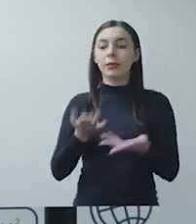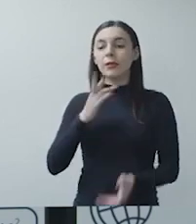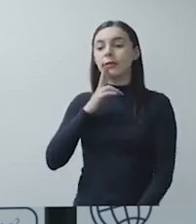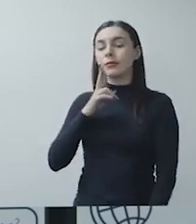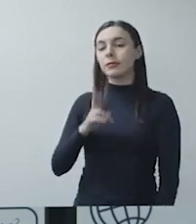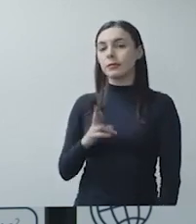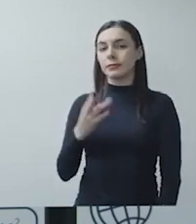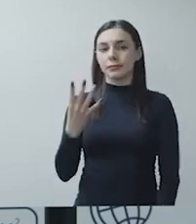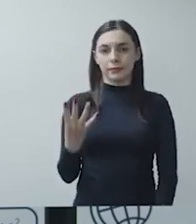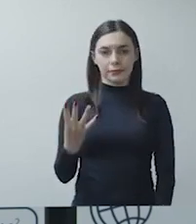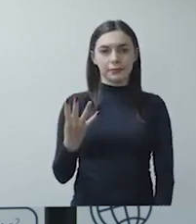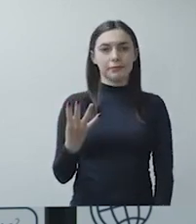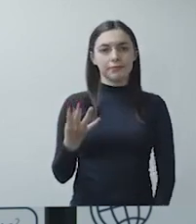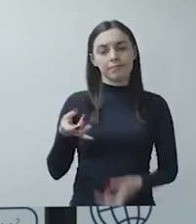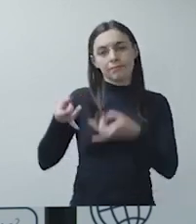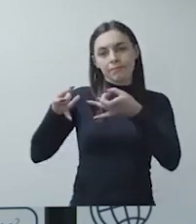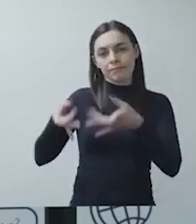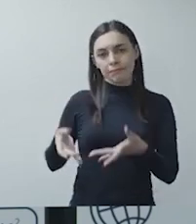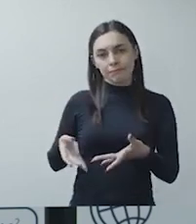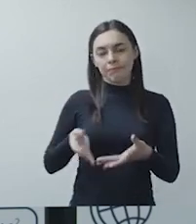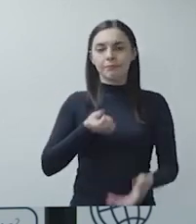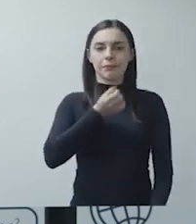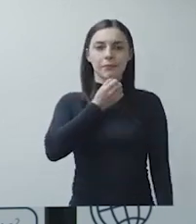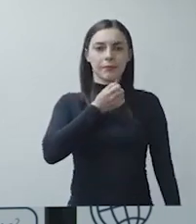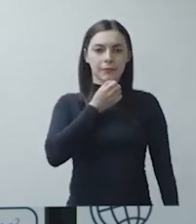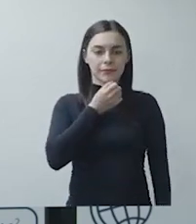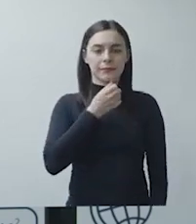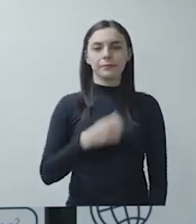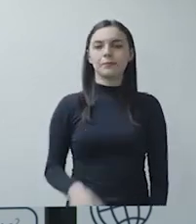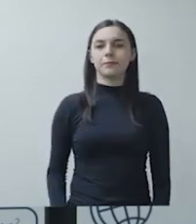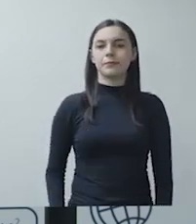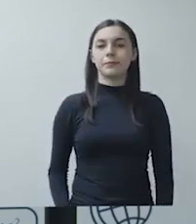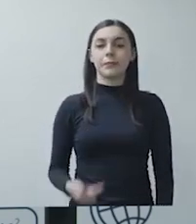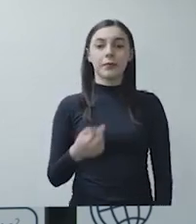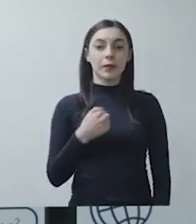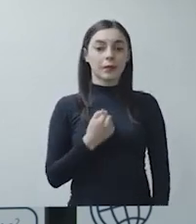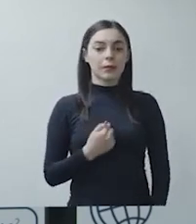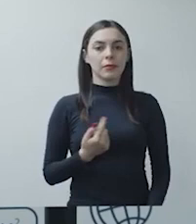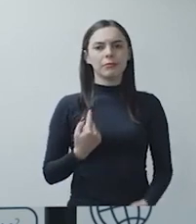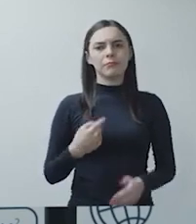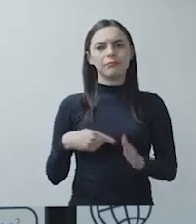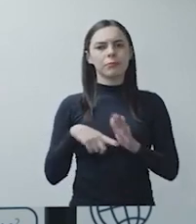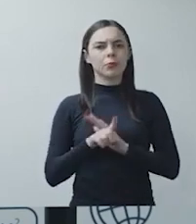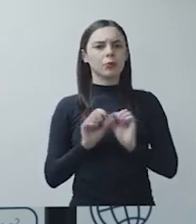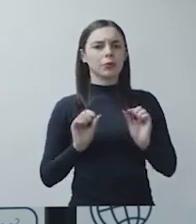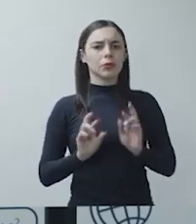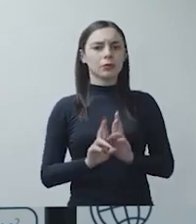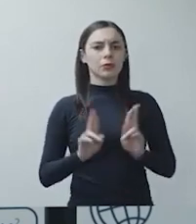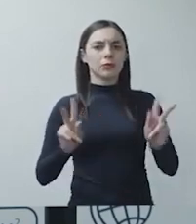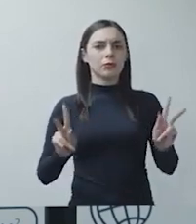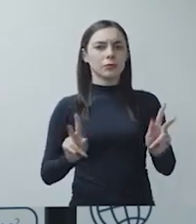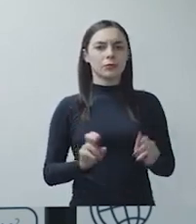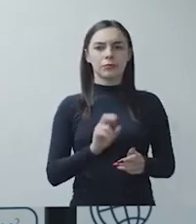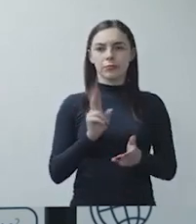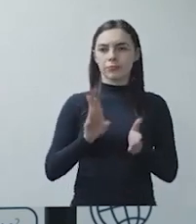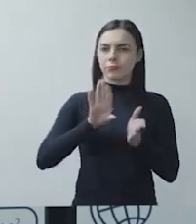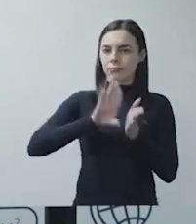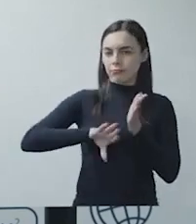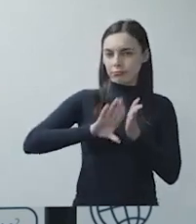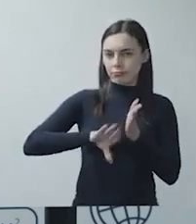resultado foi 4 que sobrou. Então, eu falei da diferença, falei da subtração.